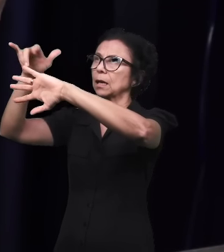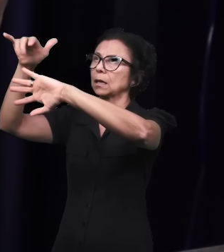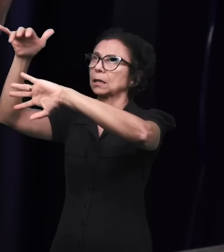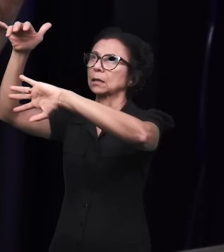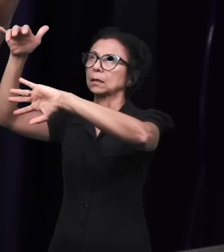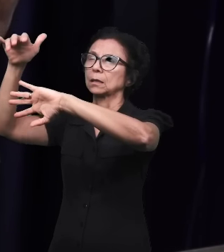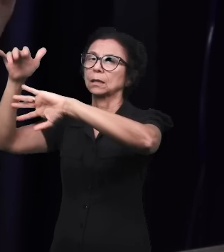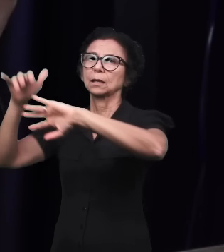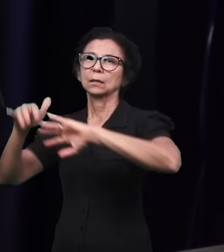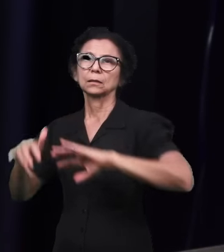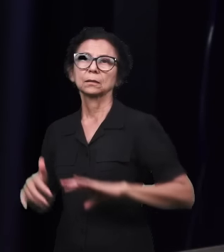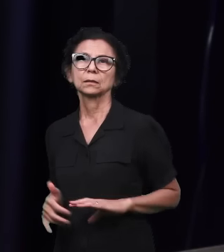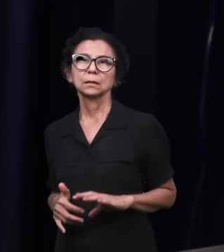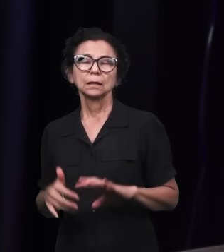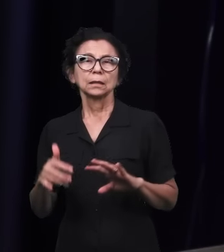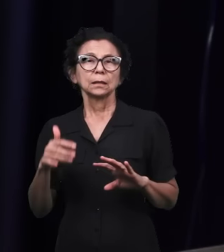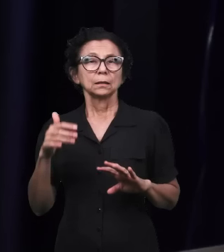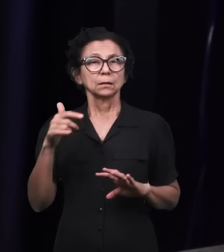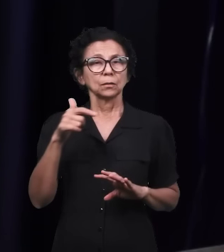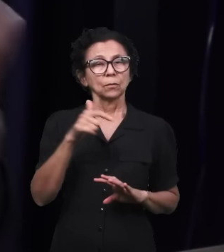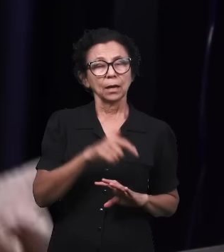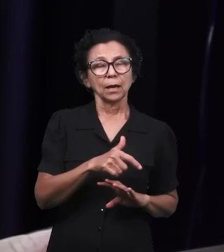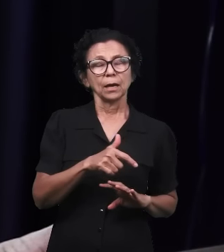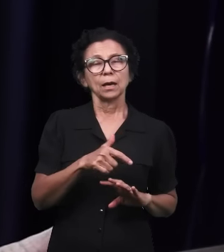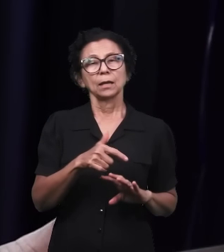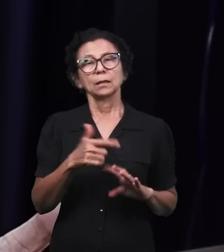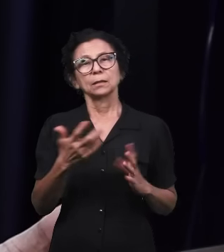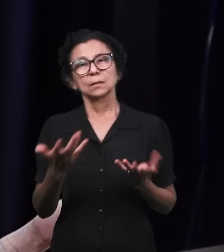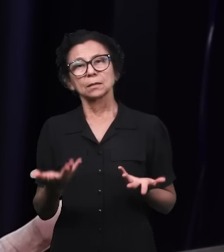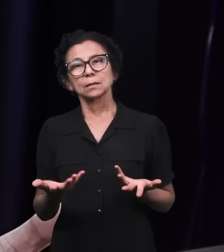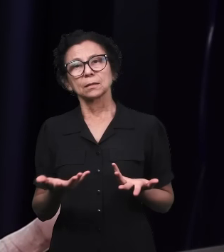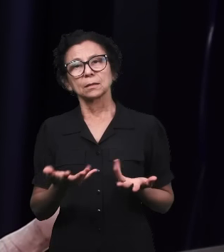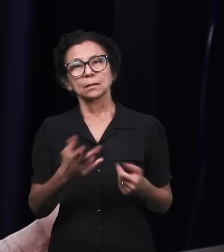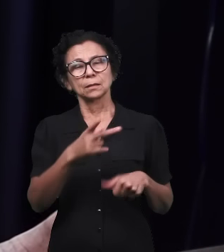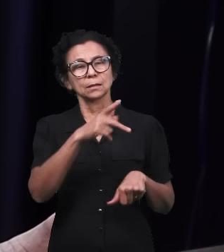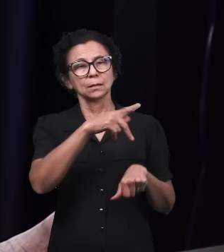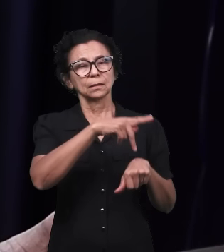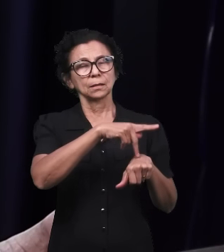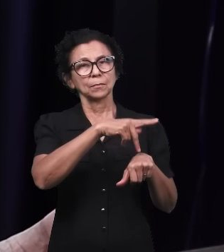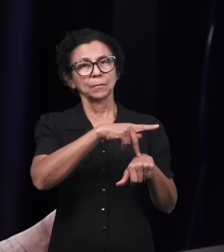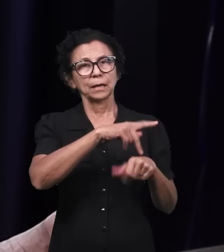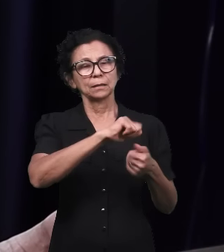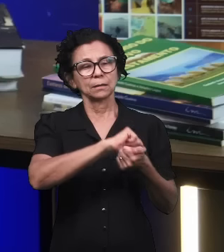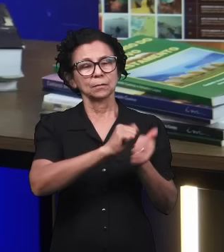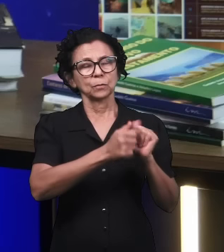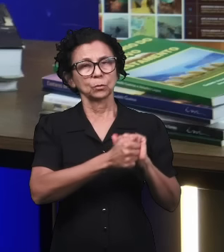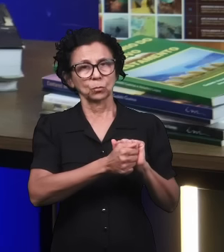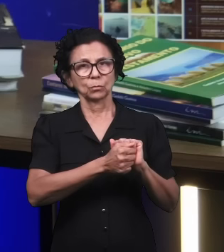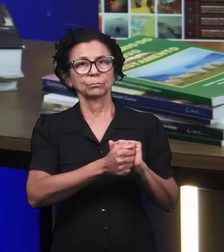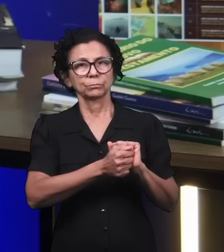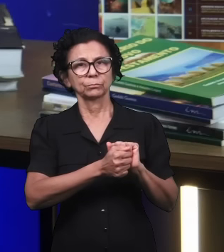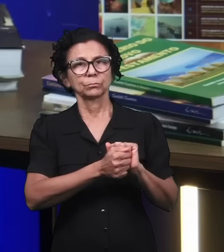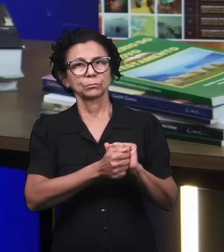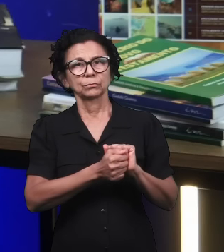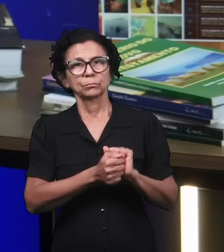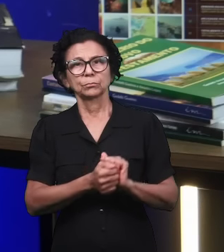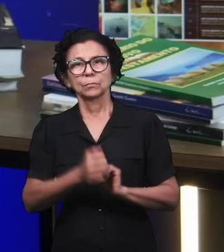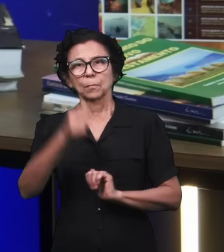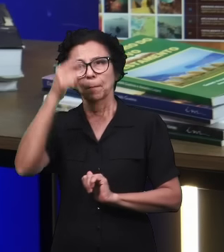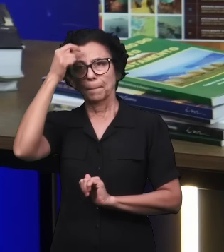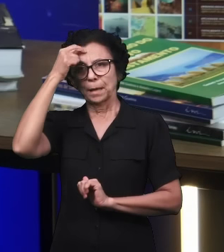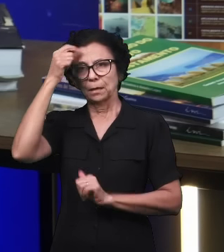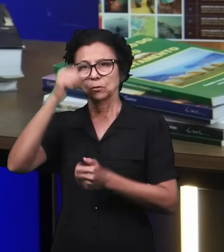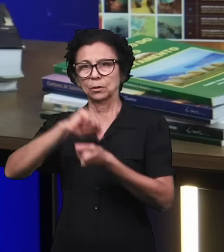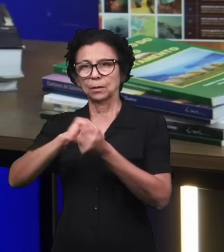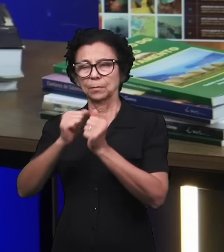se moldou a pedra. Então, é a nossa mente que precisa se moldar ao Evangelho. E até dizendo para você que nos assiste, mas